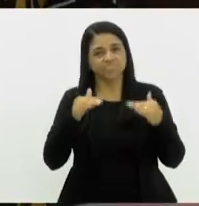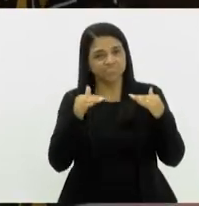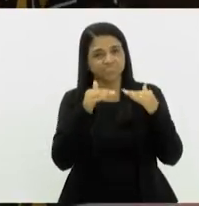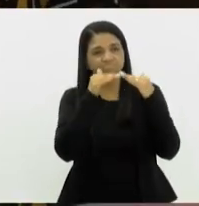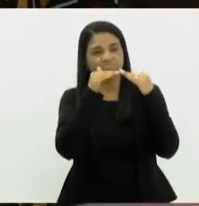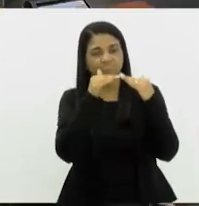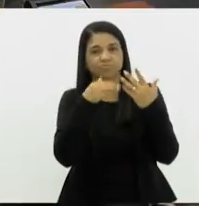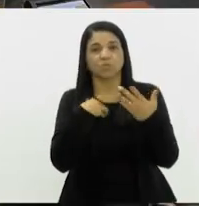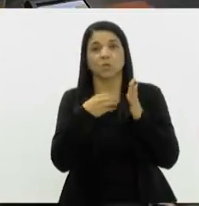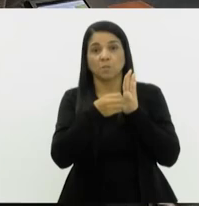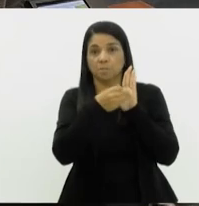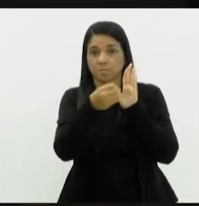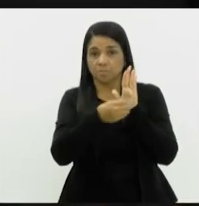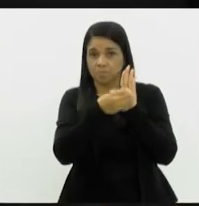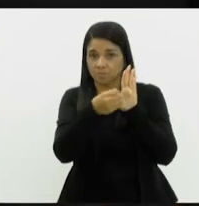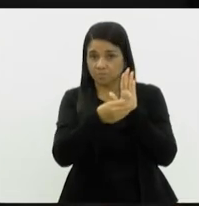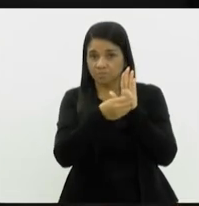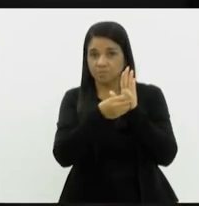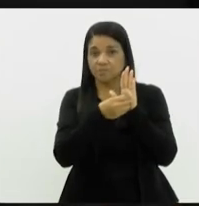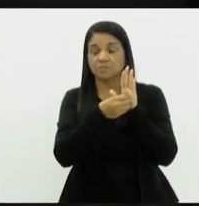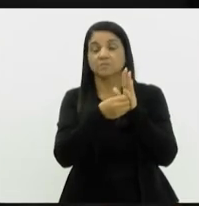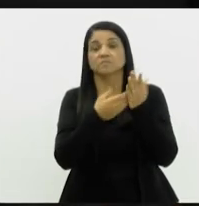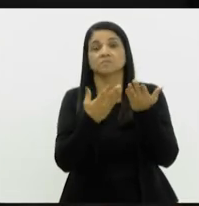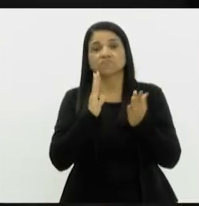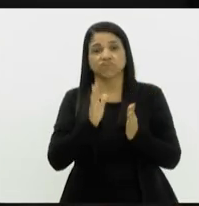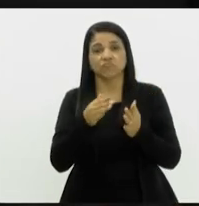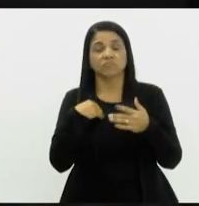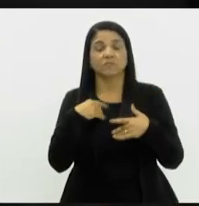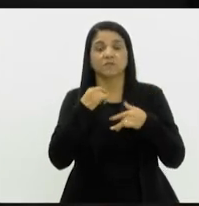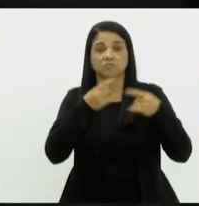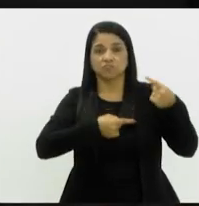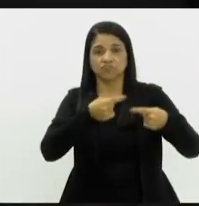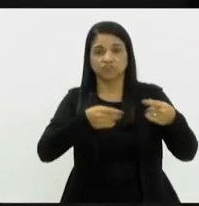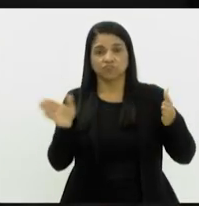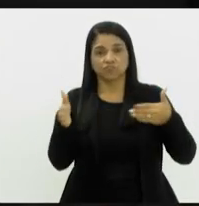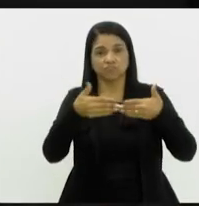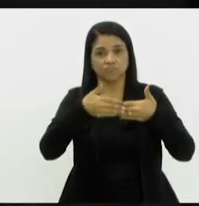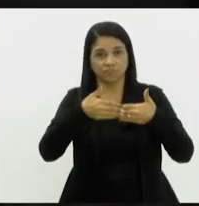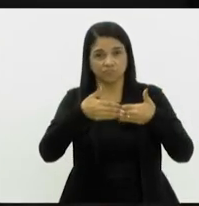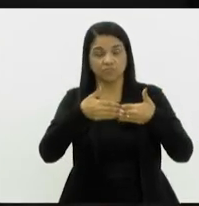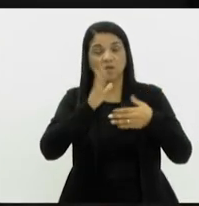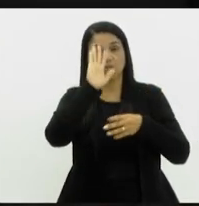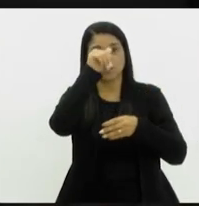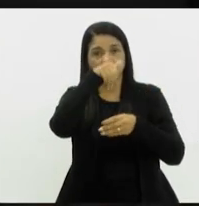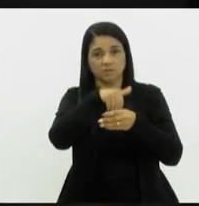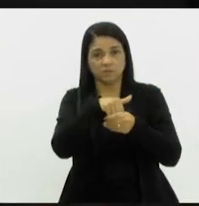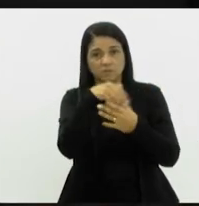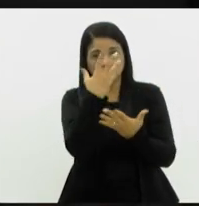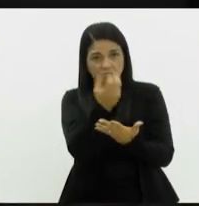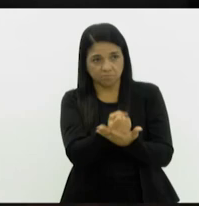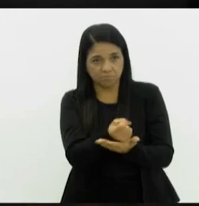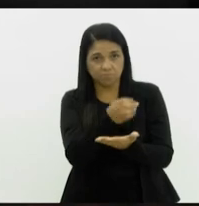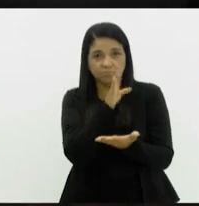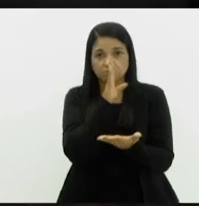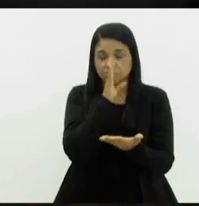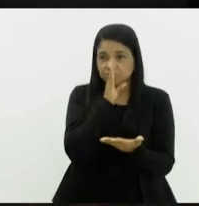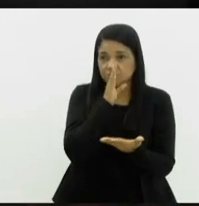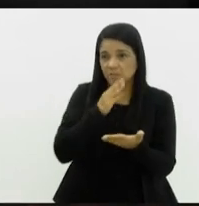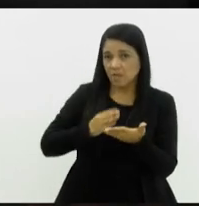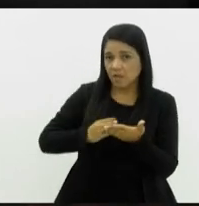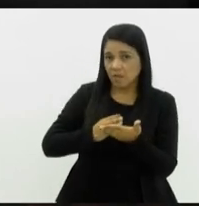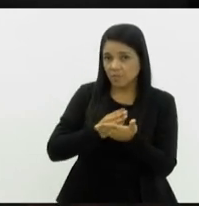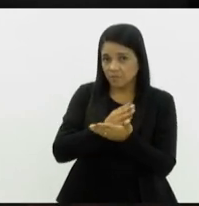Favorável. Com os pareceres emitidos, em discussão. Não havendo quem queira discutir, encerrada a discussão e votação. Senhores que aprovam, permaneçam como